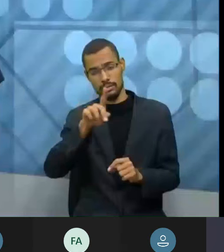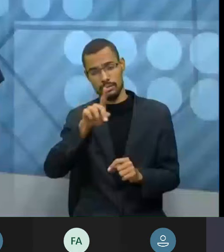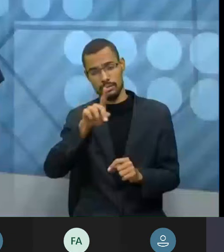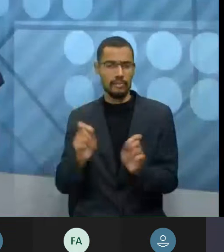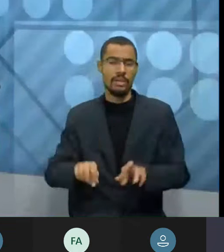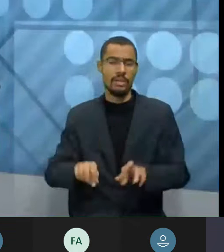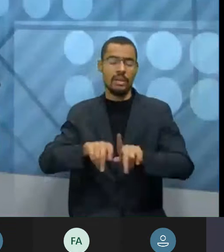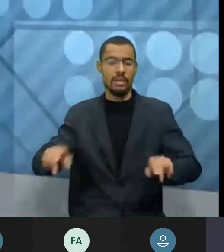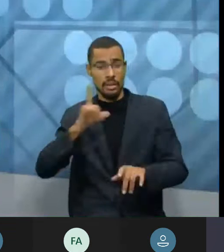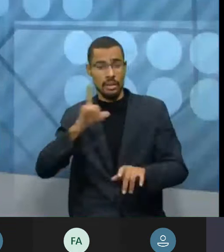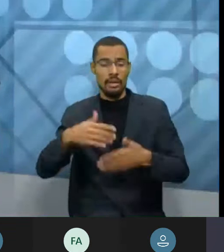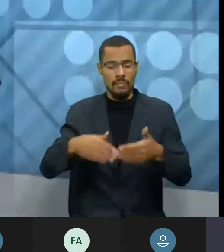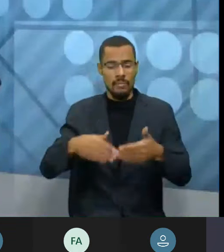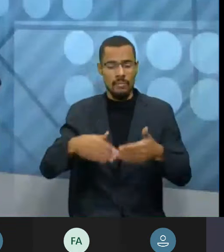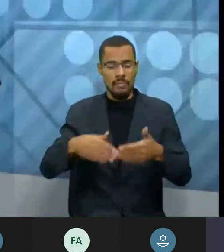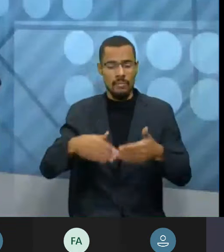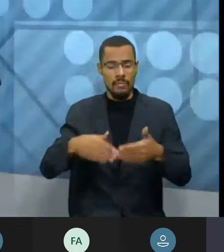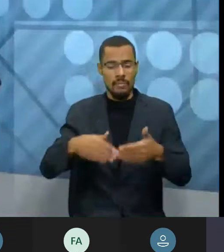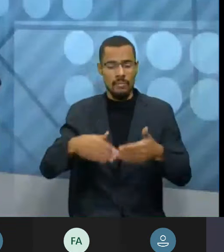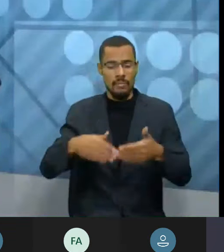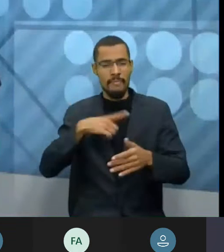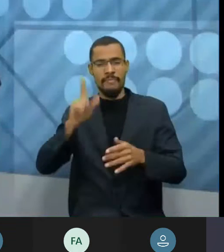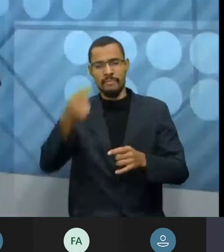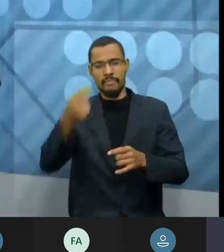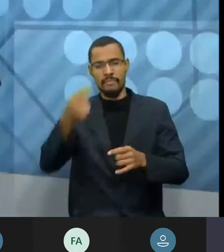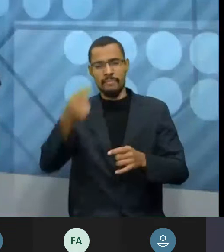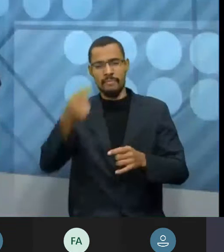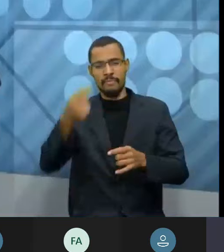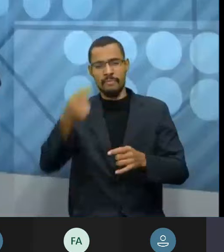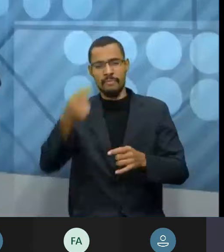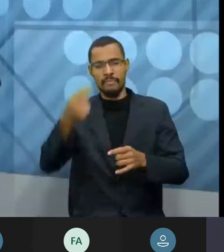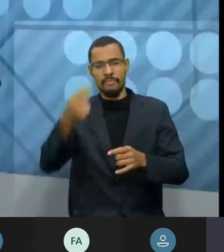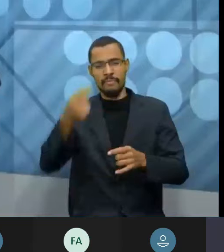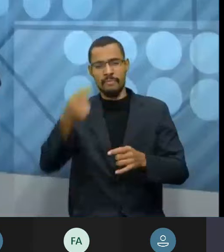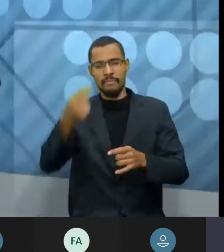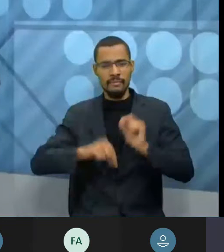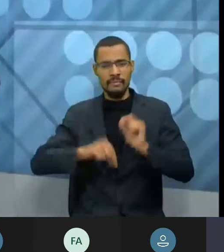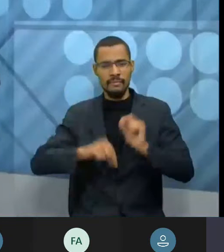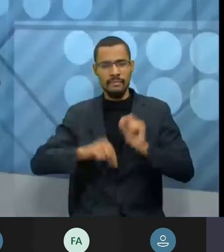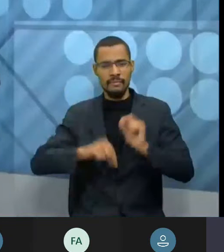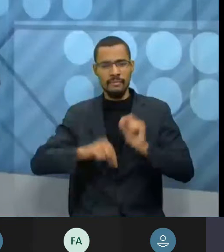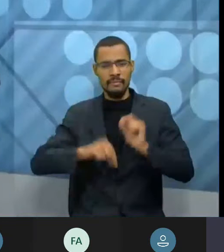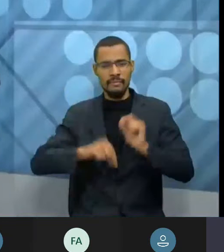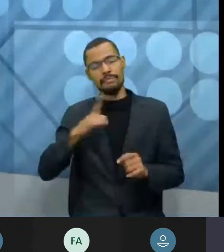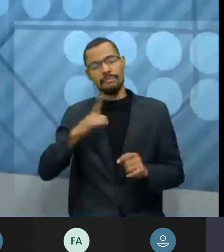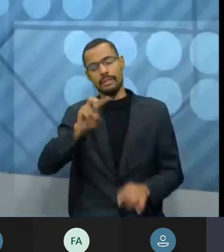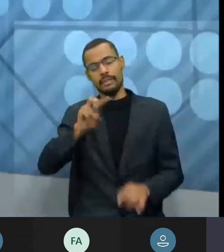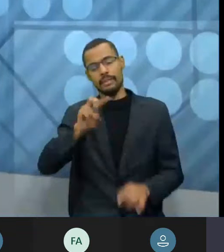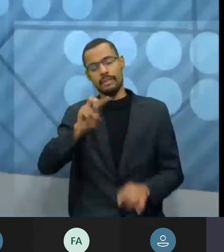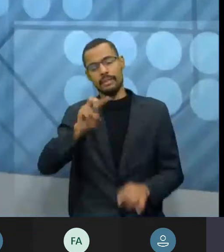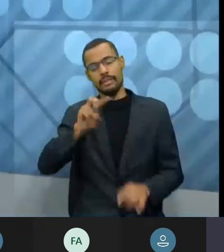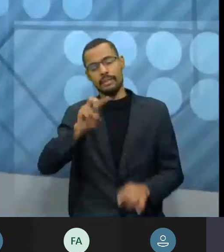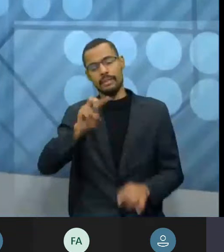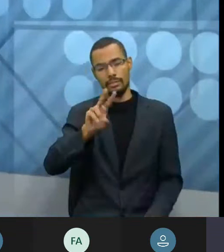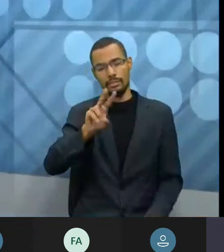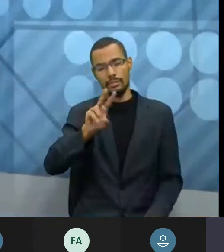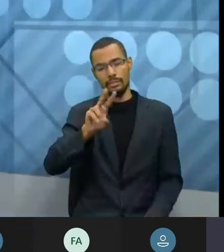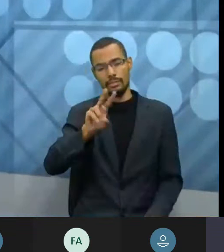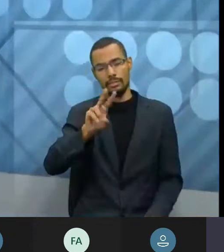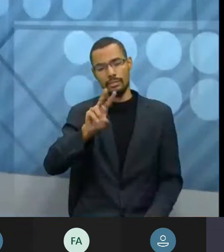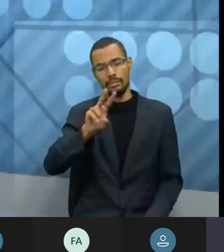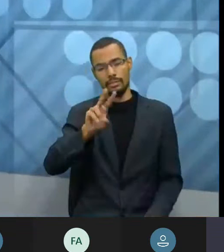procedimento. Então, nós vamos observar, então, um corte esofágico. Novamente, para relembrar, sempre